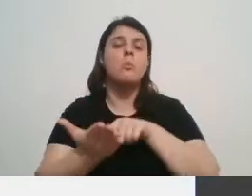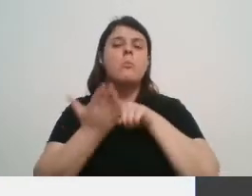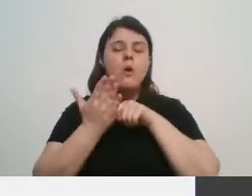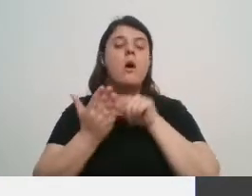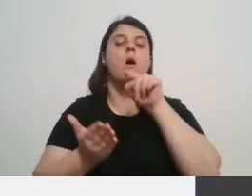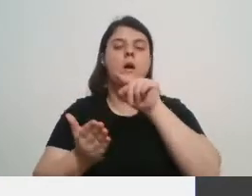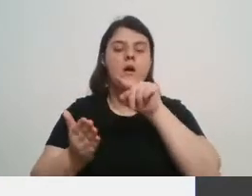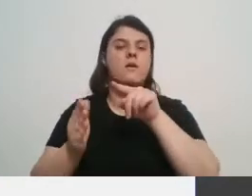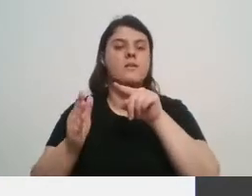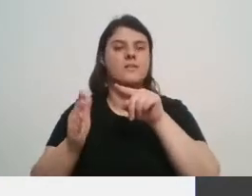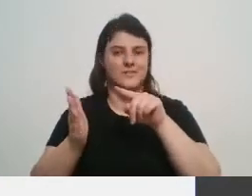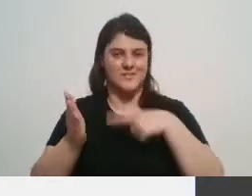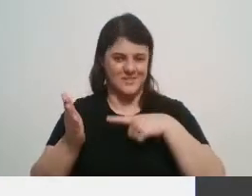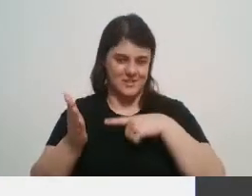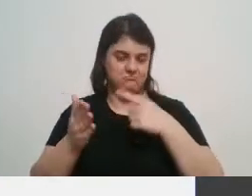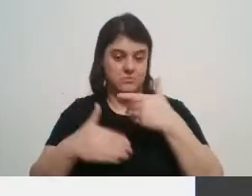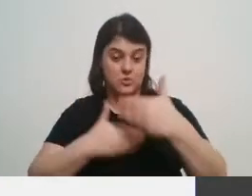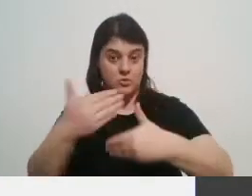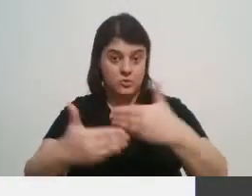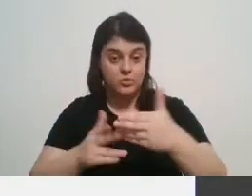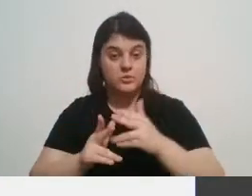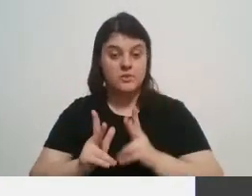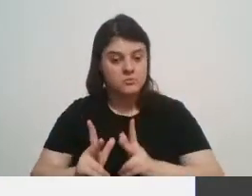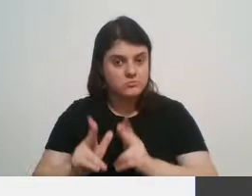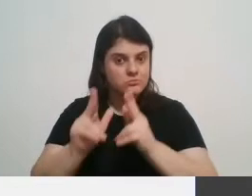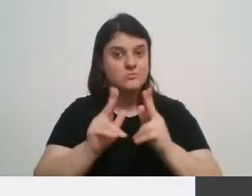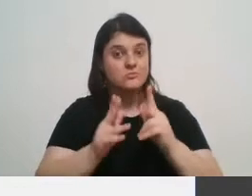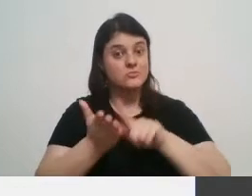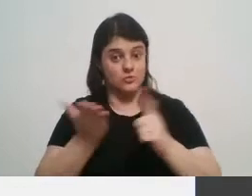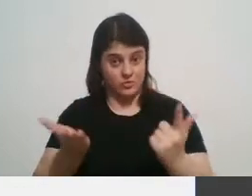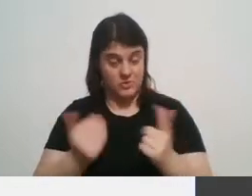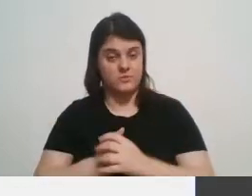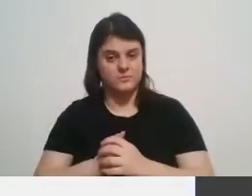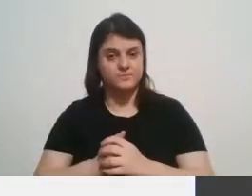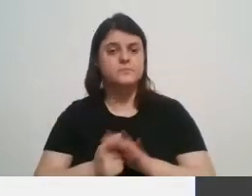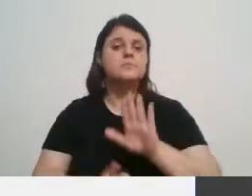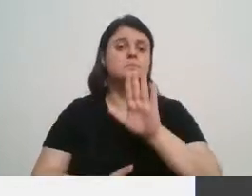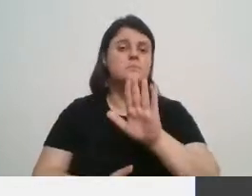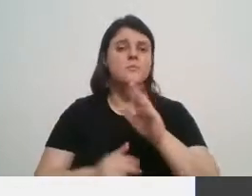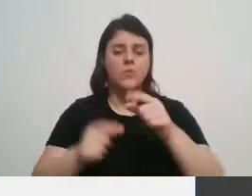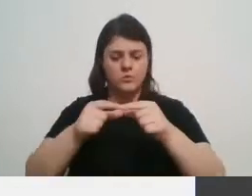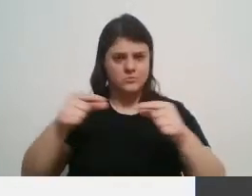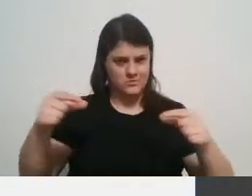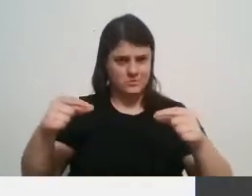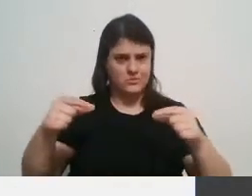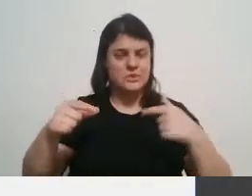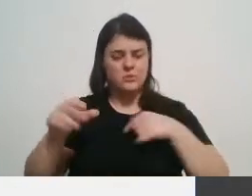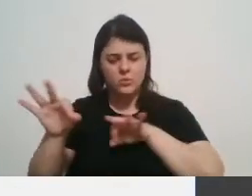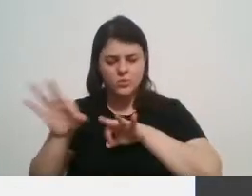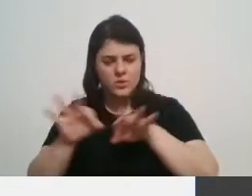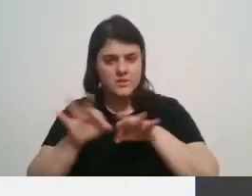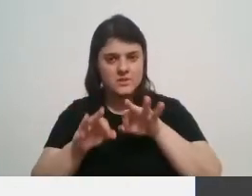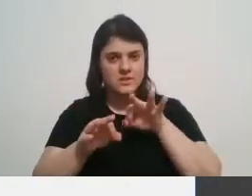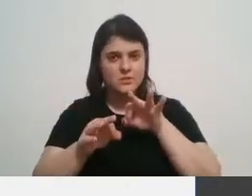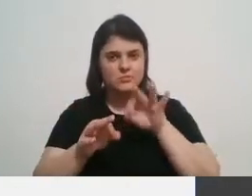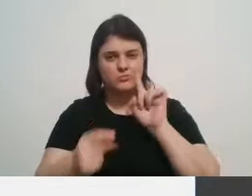arquivo do processo de editoria do jornal. O fato dos negativos serem organizados por missão